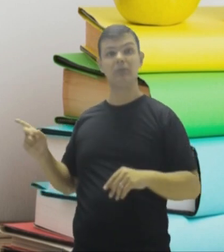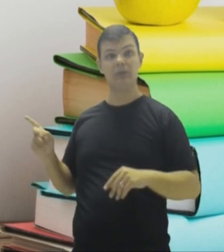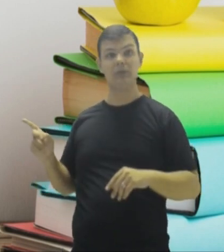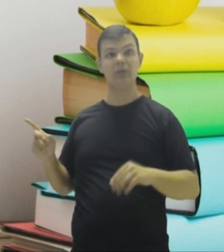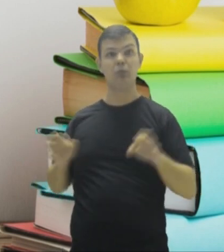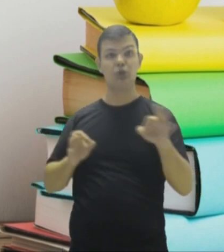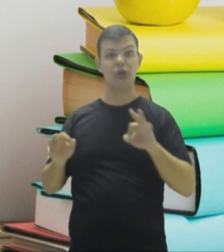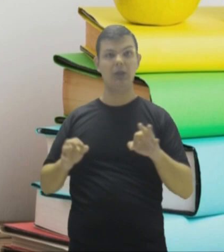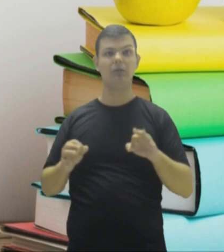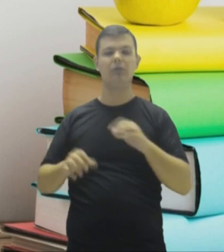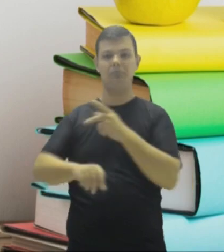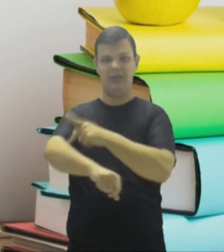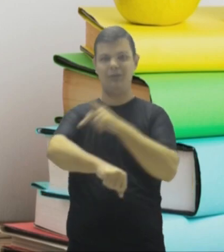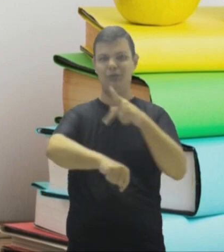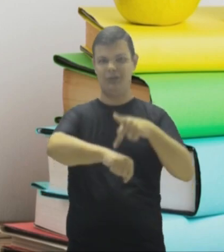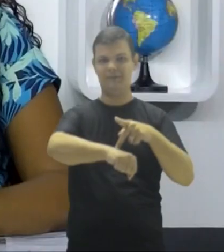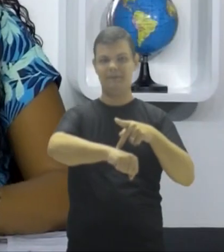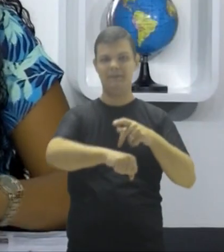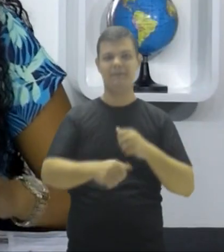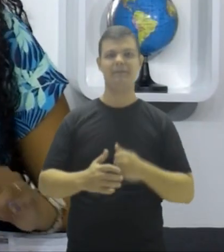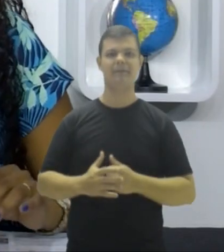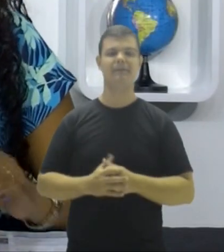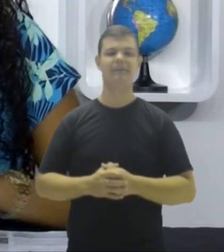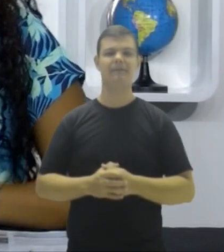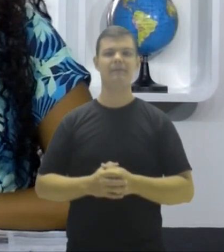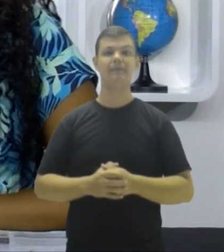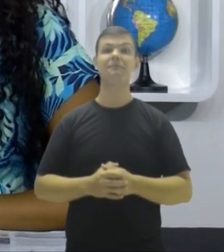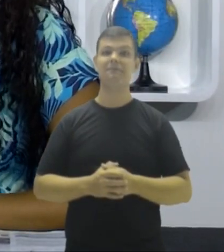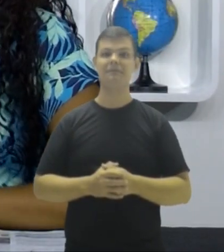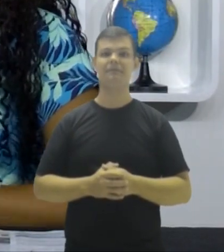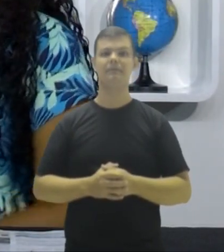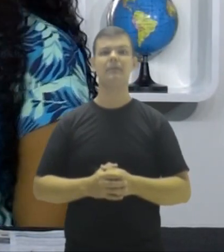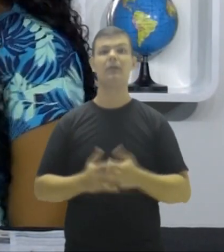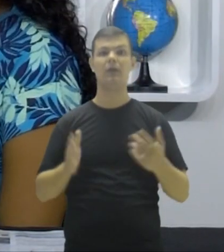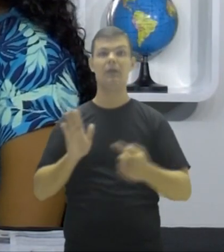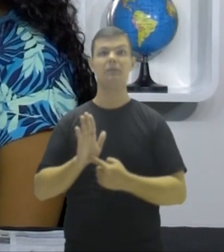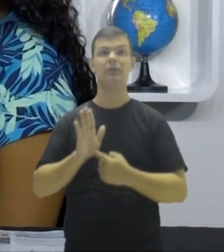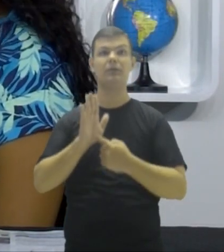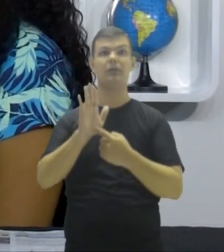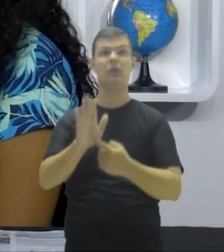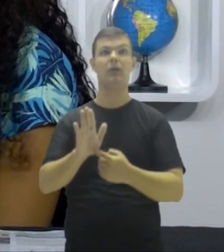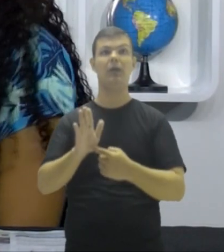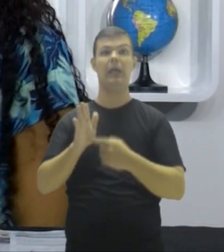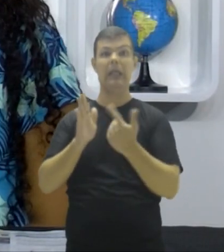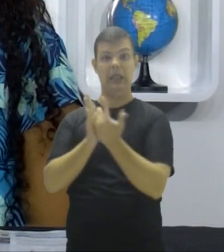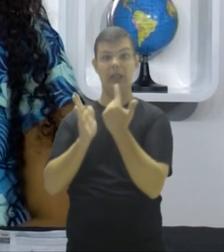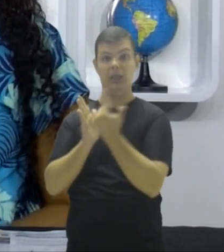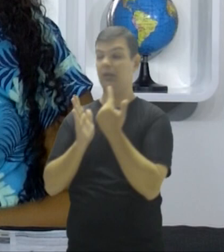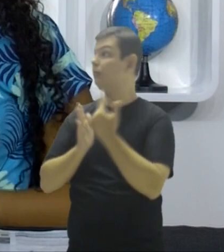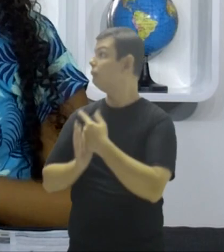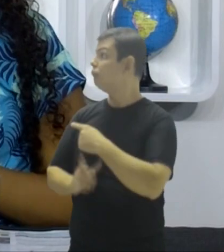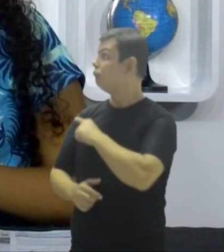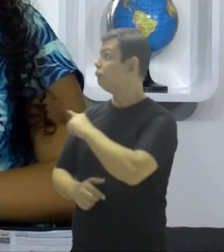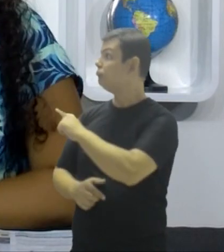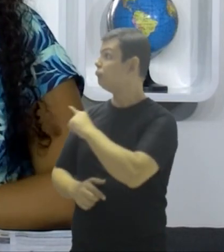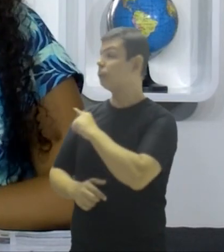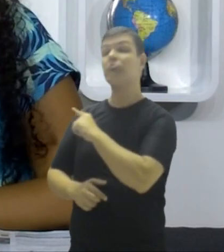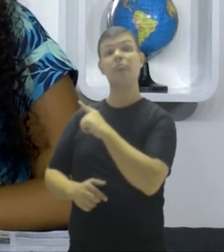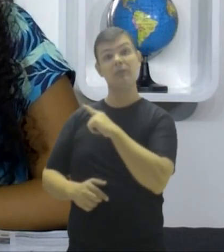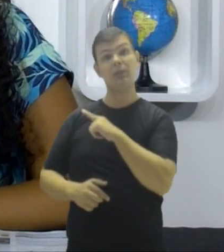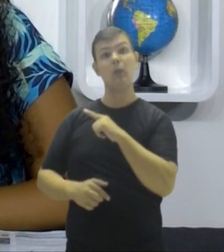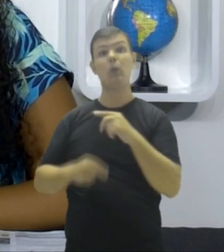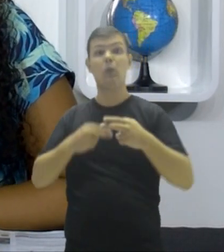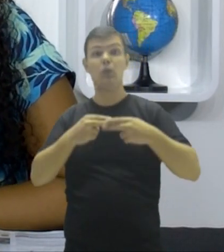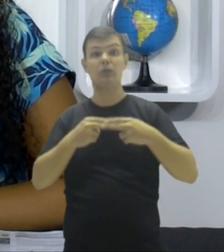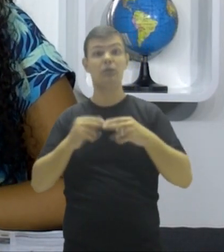de Pedagogia. Então, olha só. Vem aqui comigo, eu quero mostrar para vocês, esses livros aqui são os livros que a gente costuma